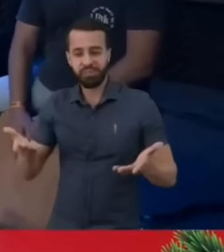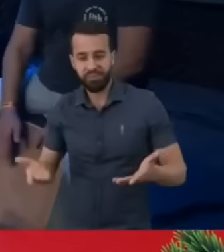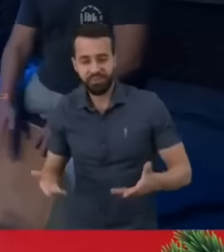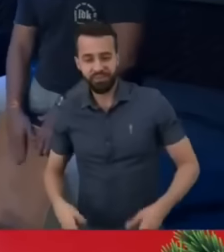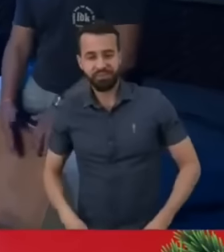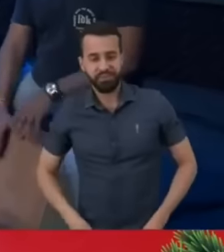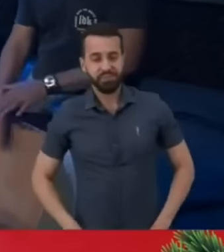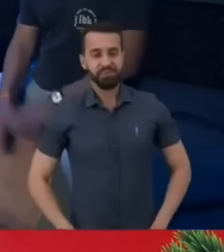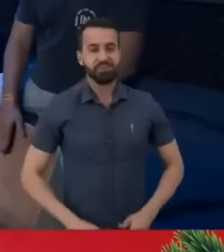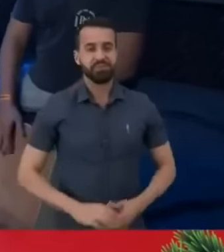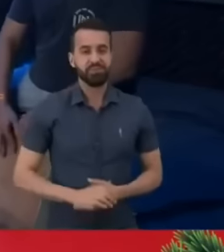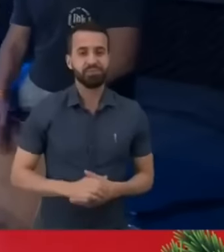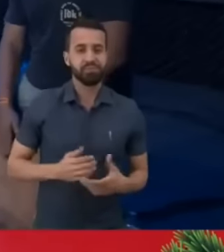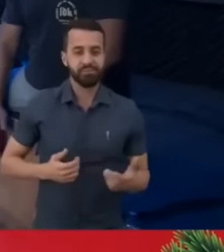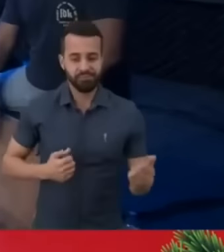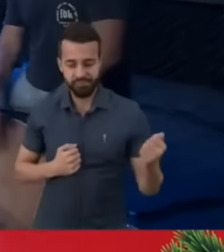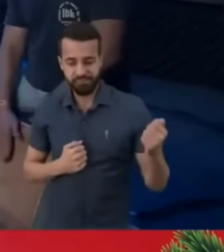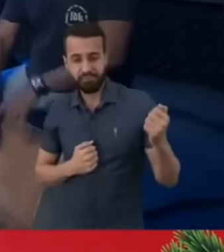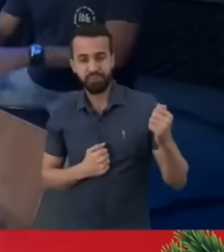Valeu.